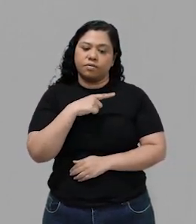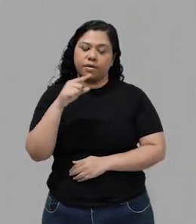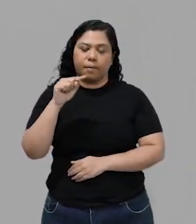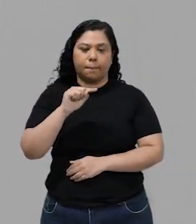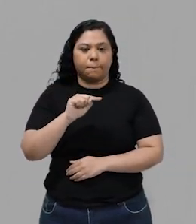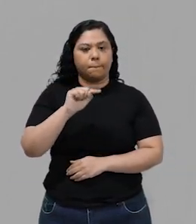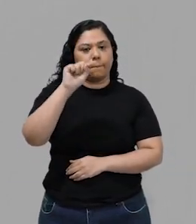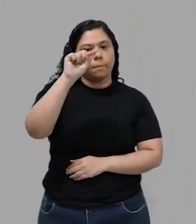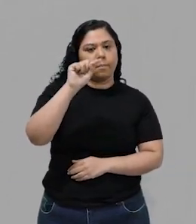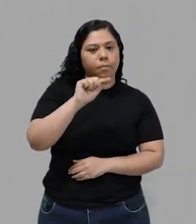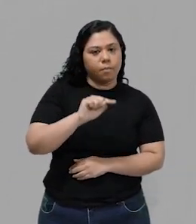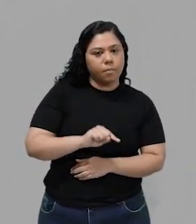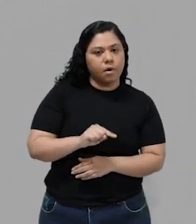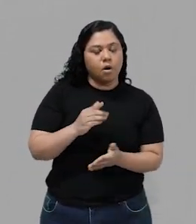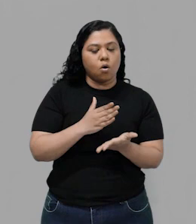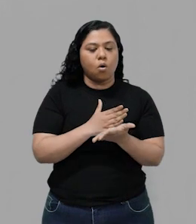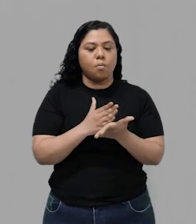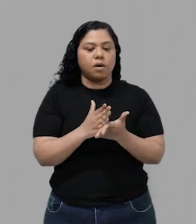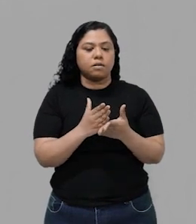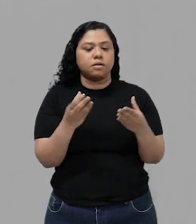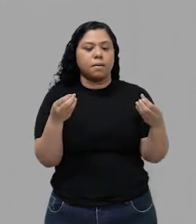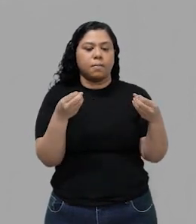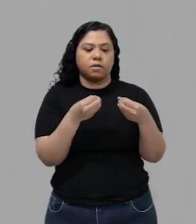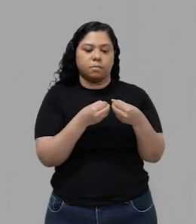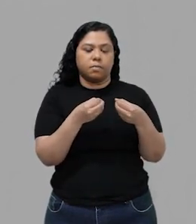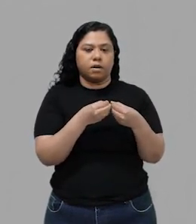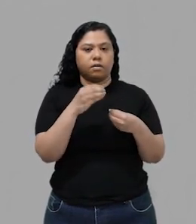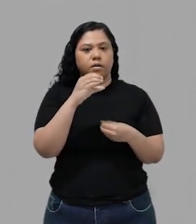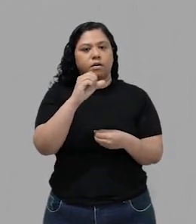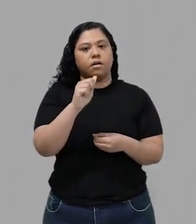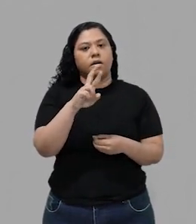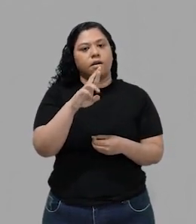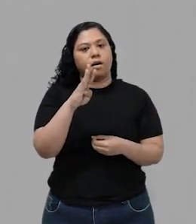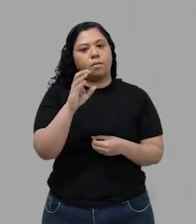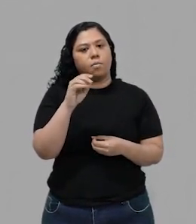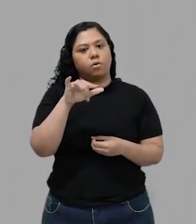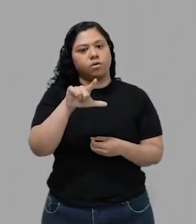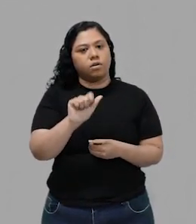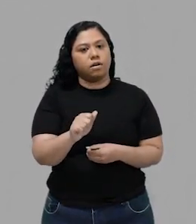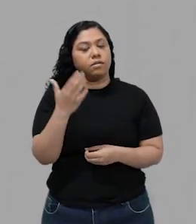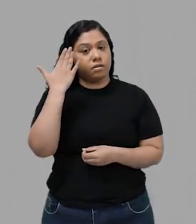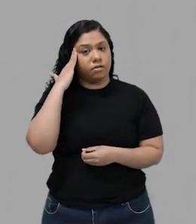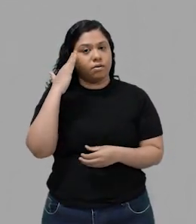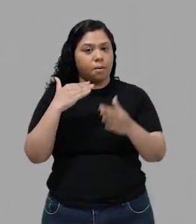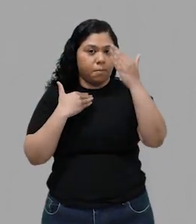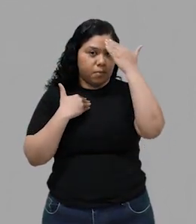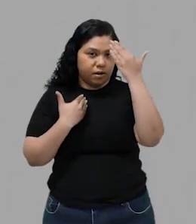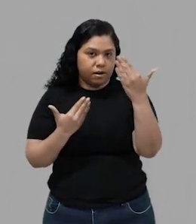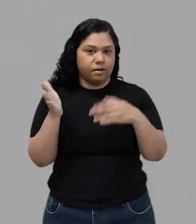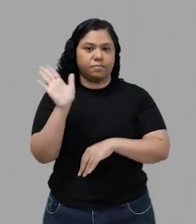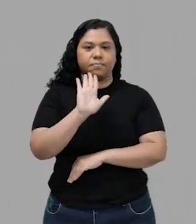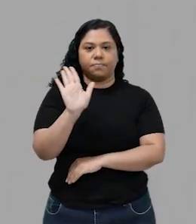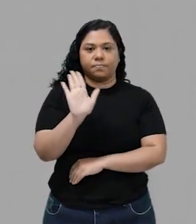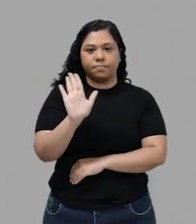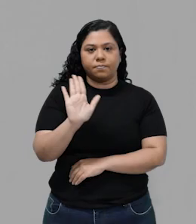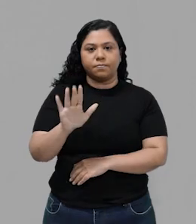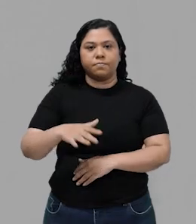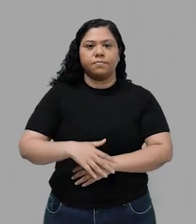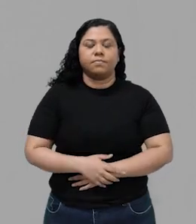a numeração começa pelo lado mais próximo da carbonila. Compreendido? Obrigado, turma, e até a próxima.